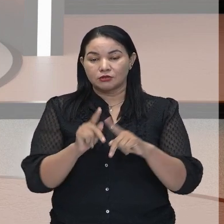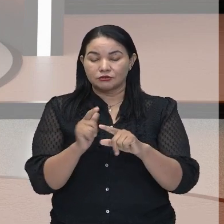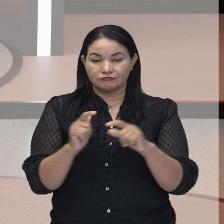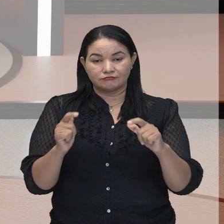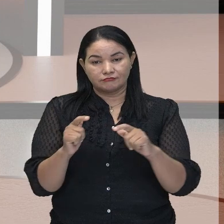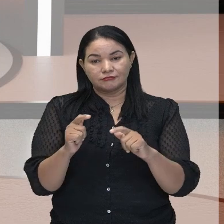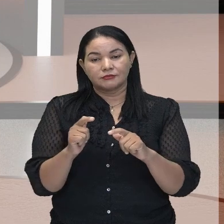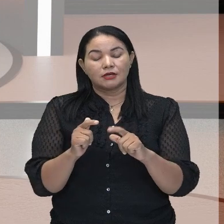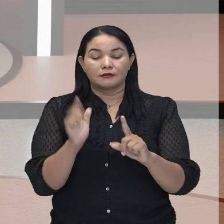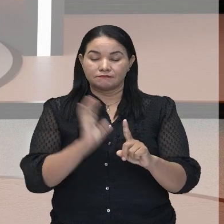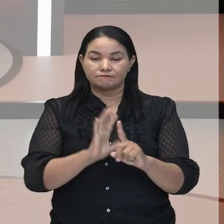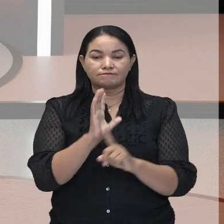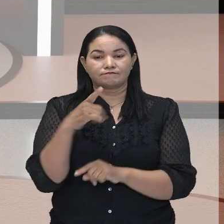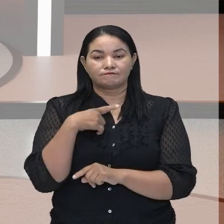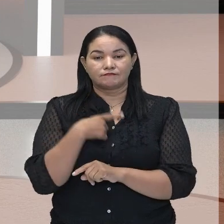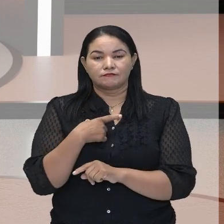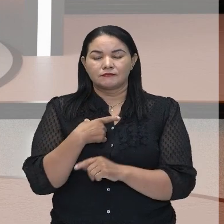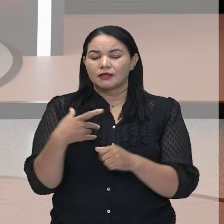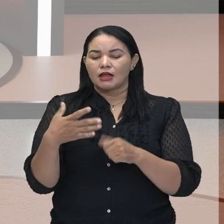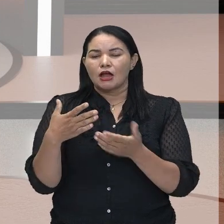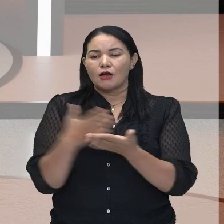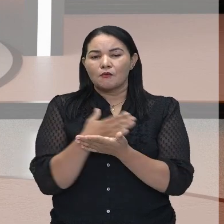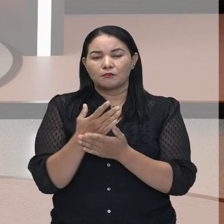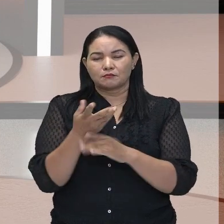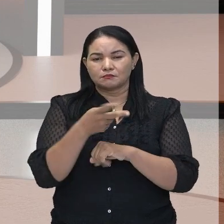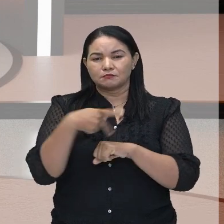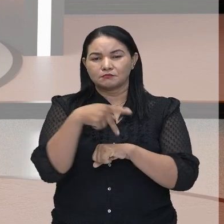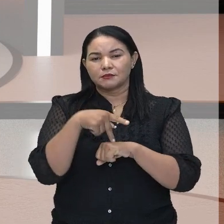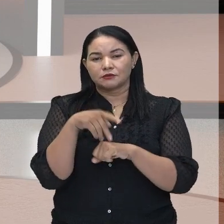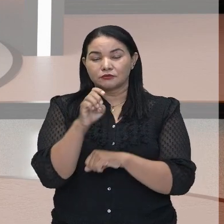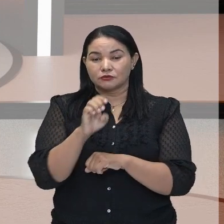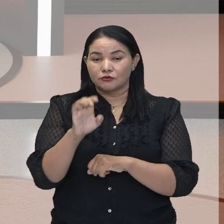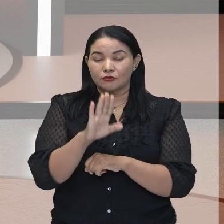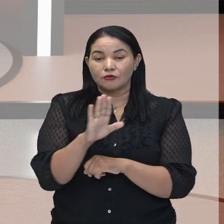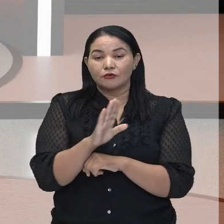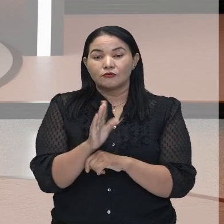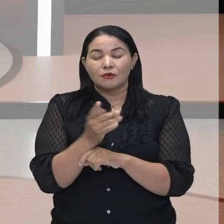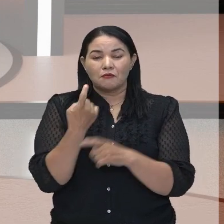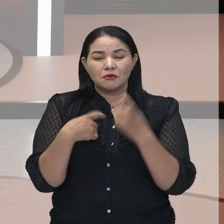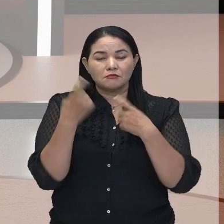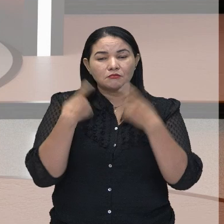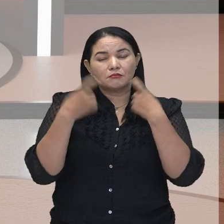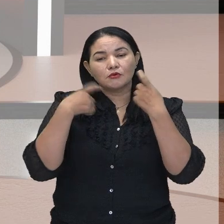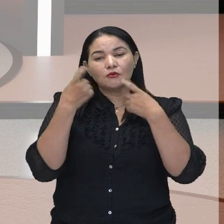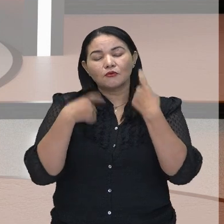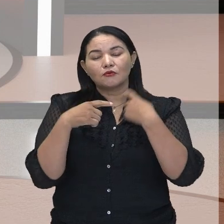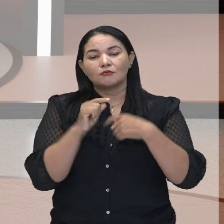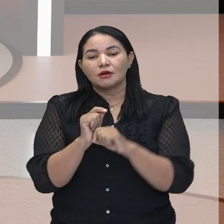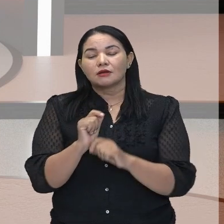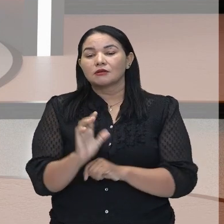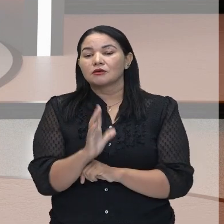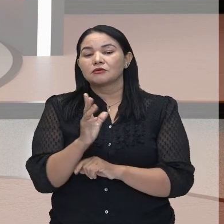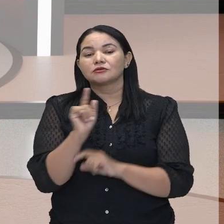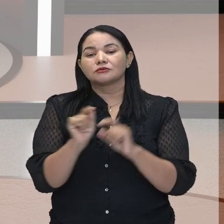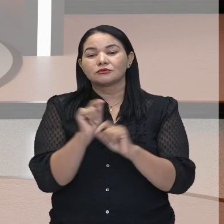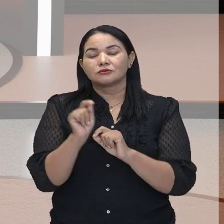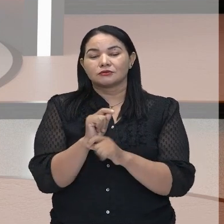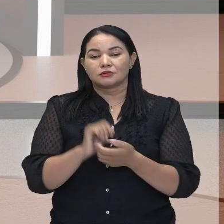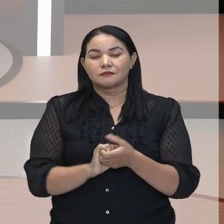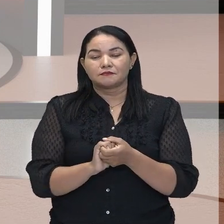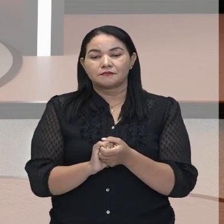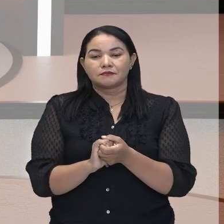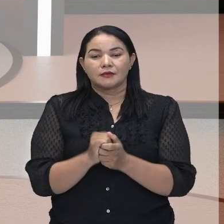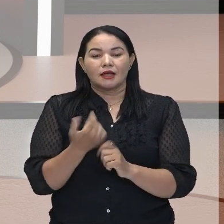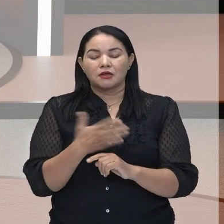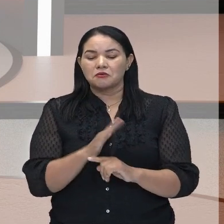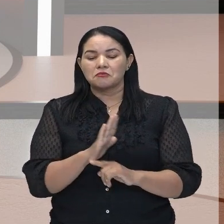o que esses países europeus, eles começam, né, a se preocupar, o que eles estão adotando, quais as medidas adotadas